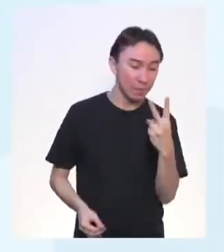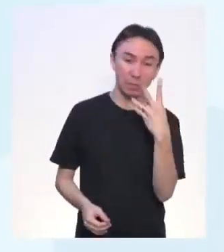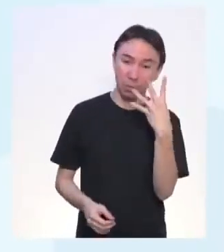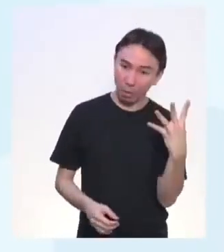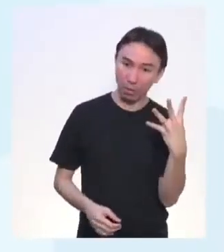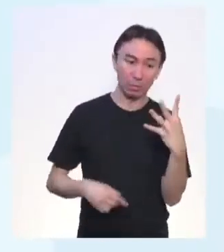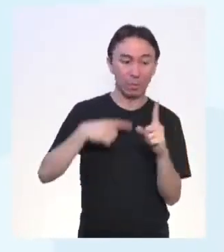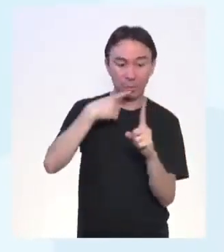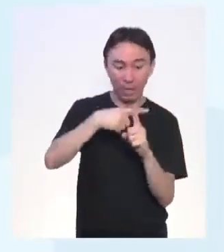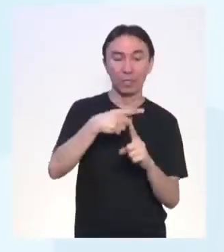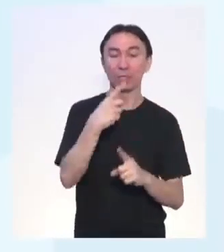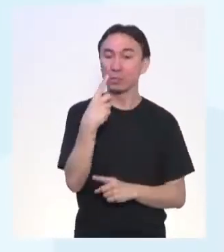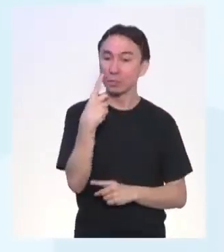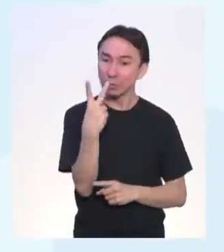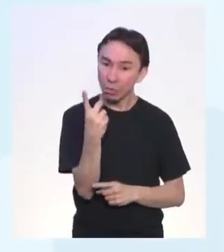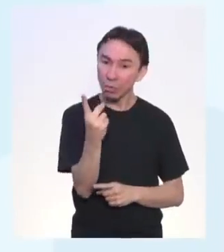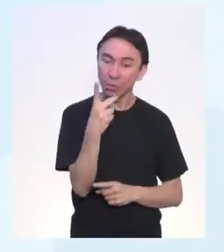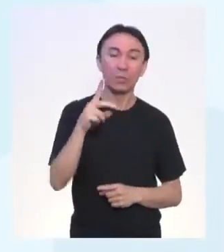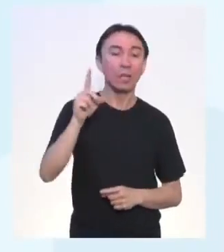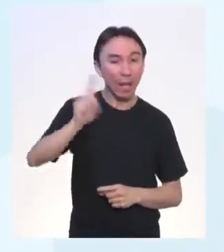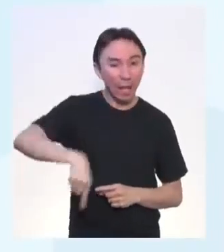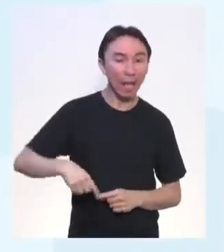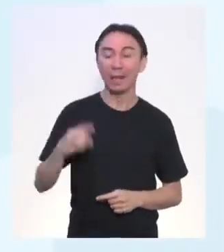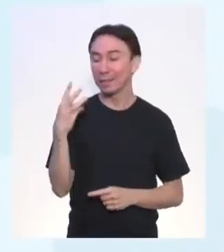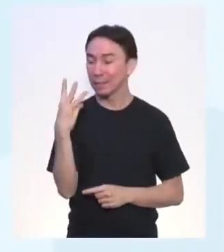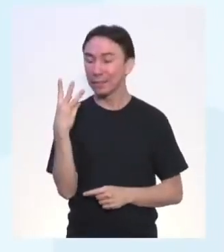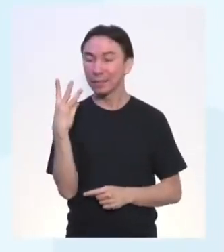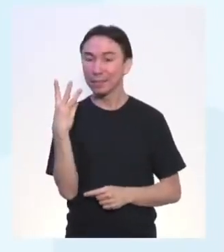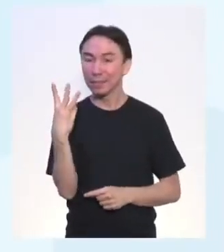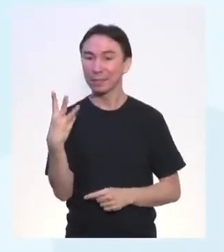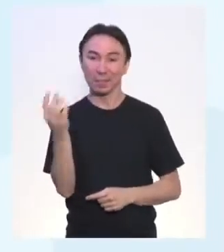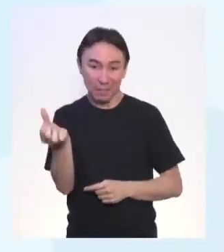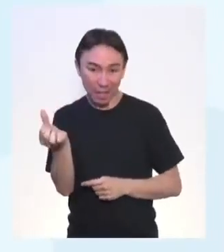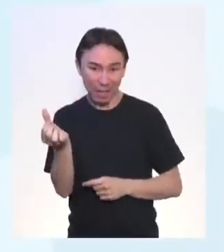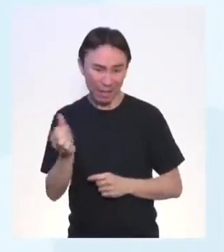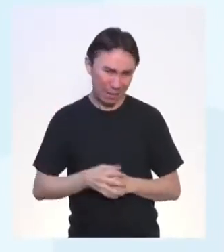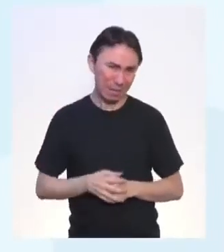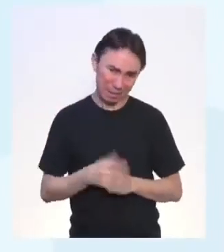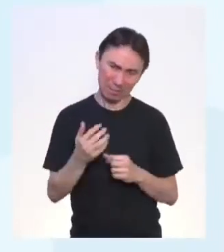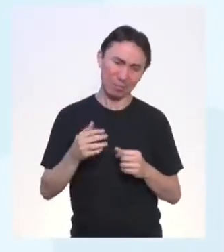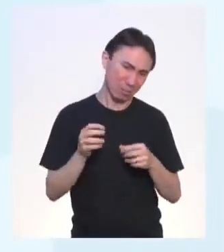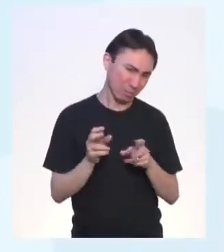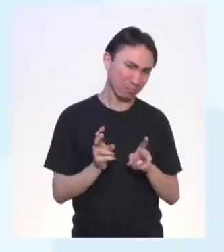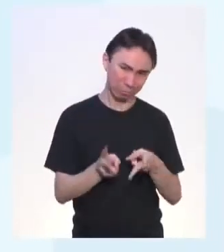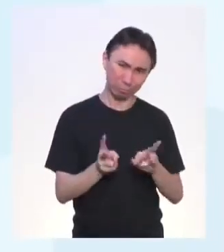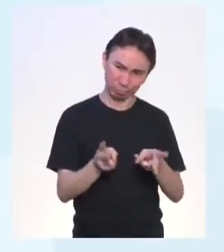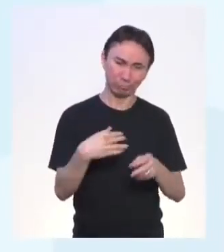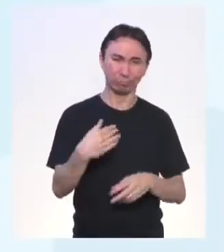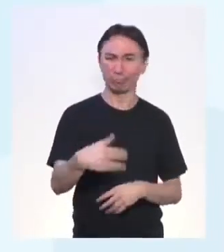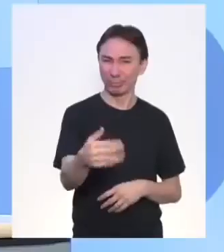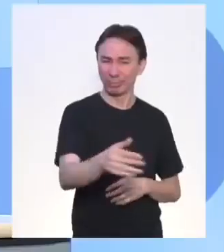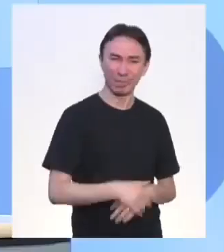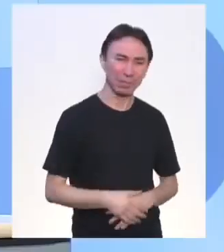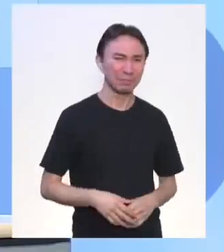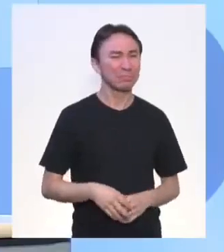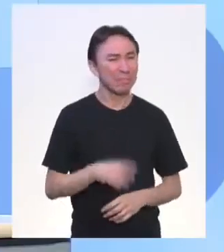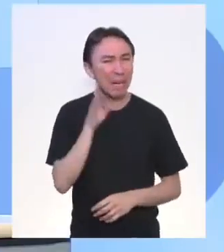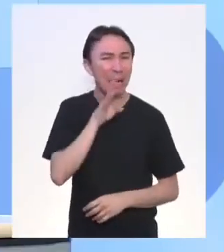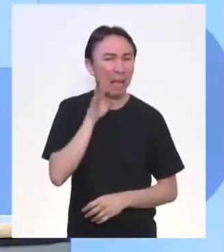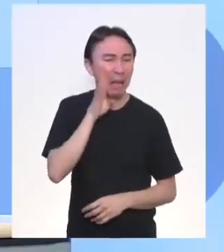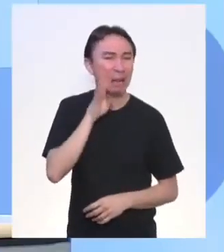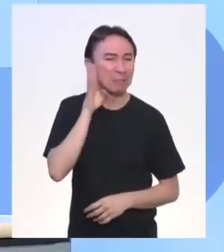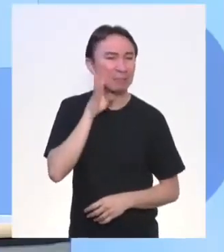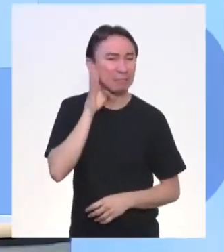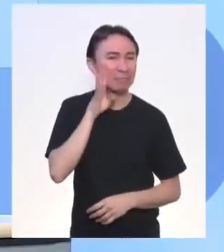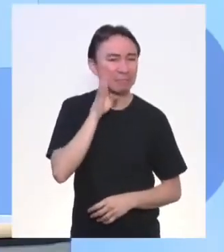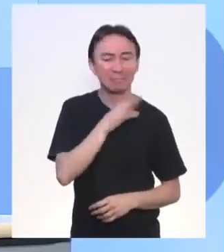12, a gente vai ter o 36. E assim a gente vai seguindo com essa tabela. É verdade. Ela legal. É curiosa, né? Curiosa, bem legal. Muito